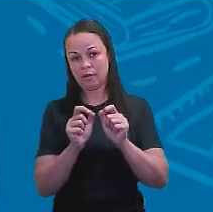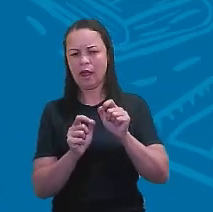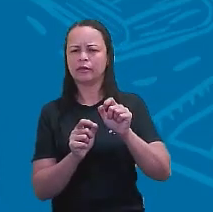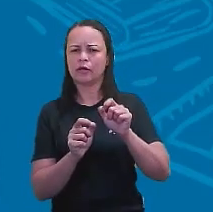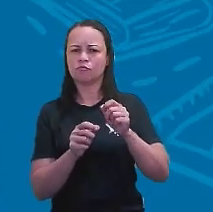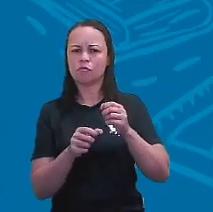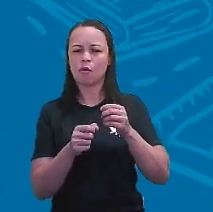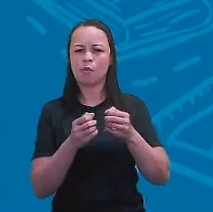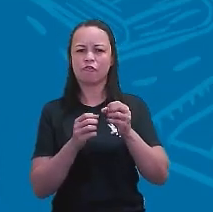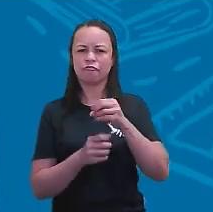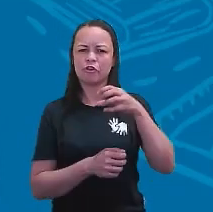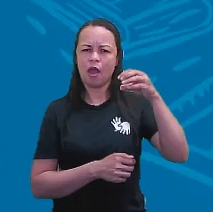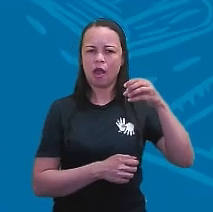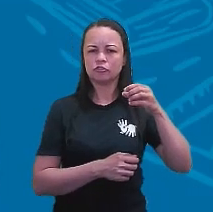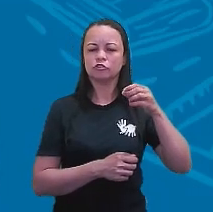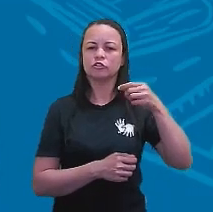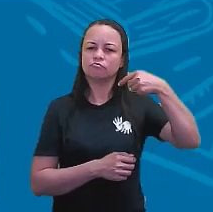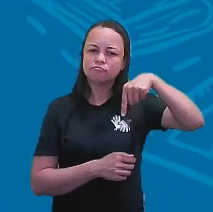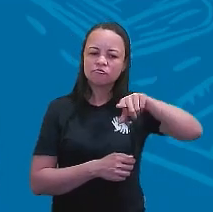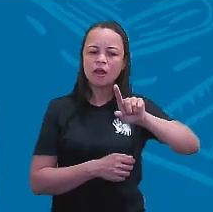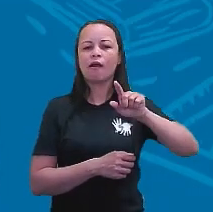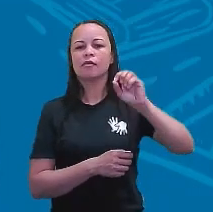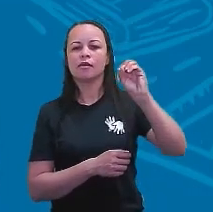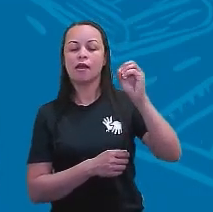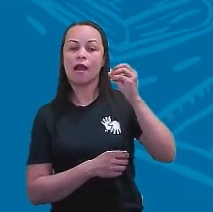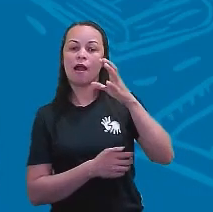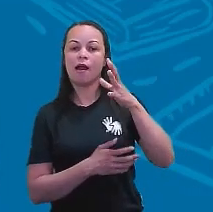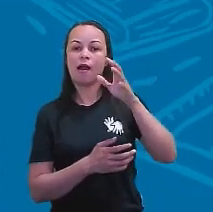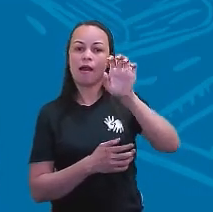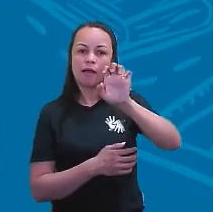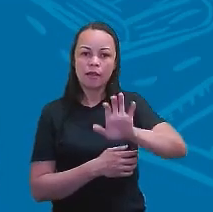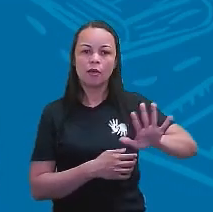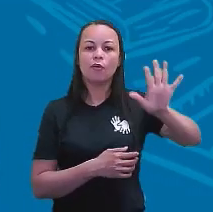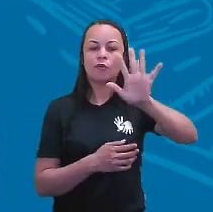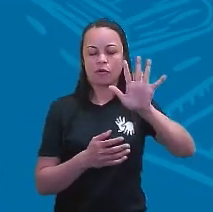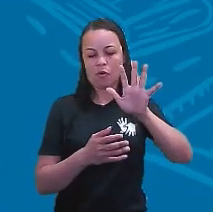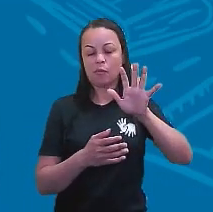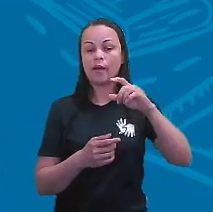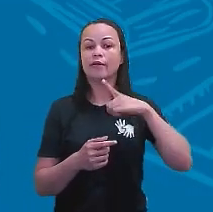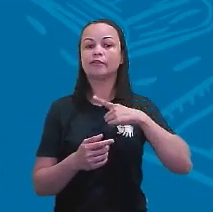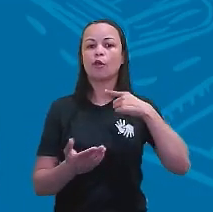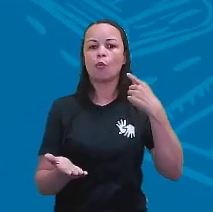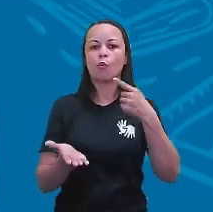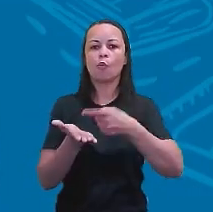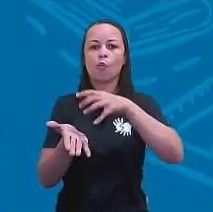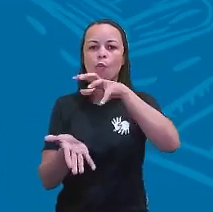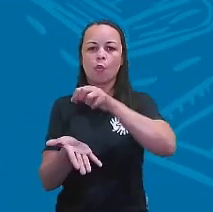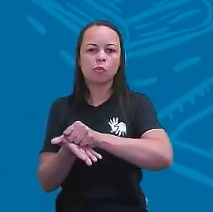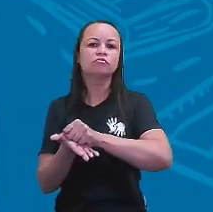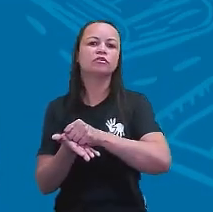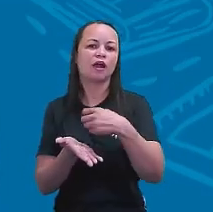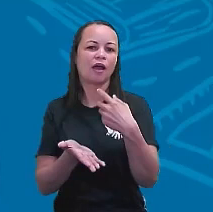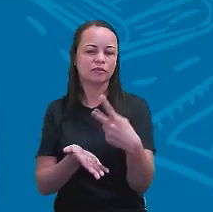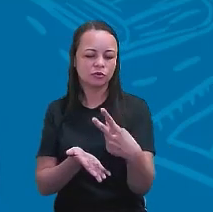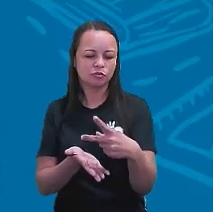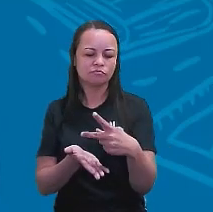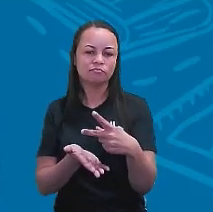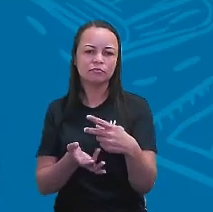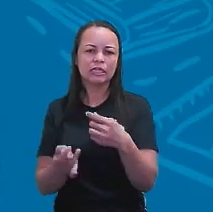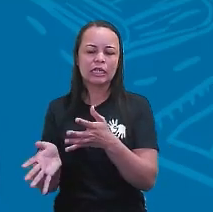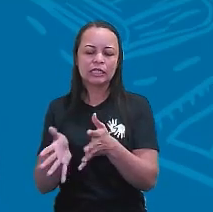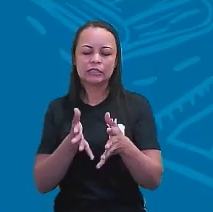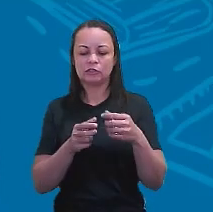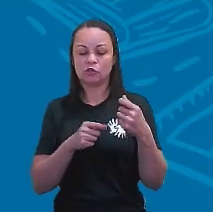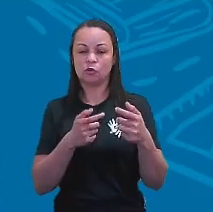que ele já fez, marca aí o contato e o contrato, ficar aí bem espertinho sobre isso, com